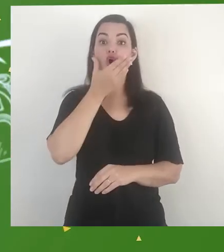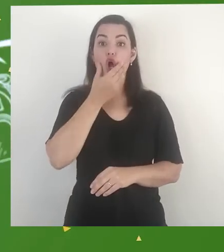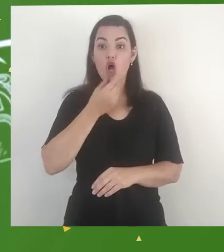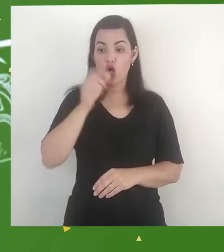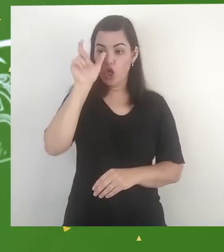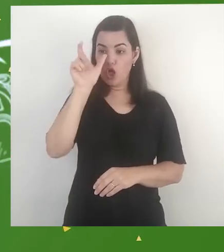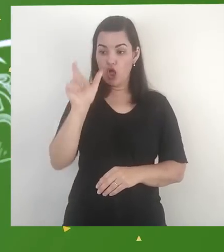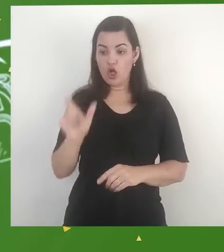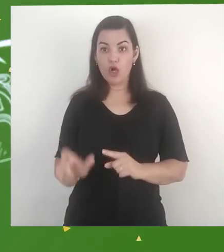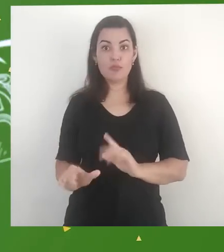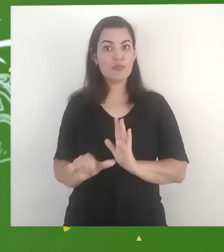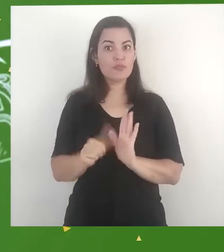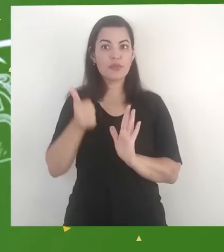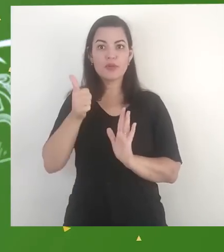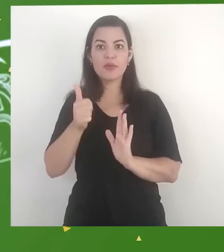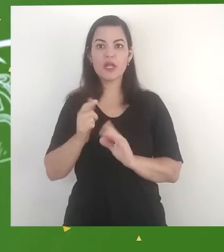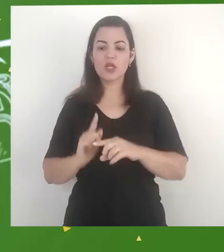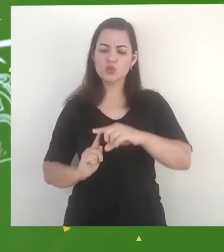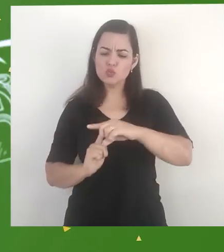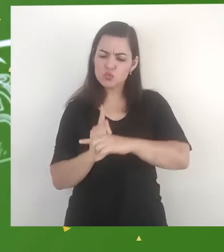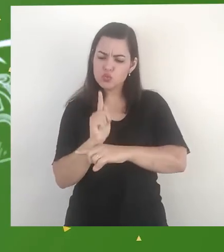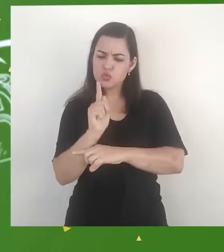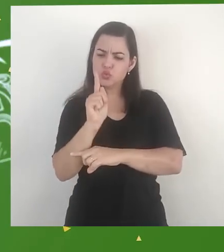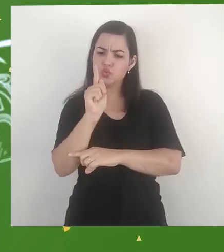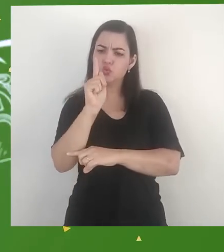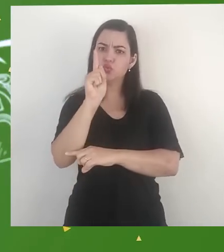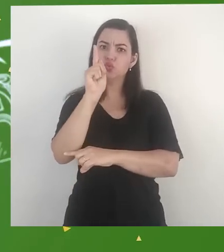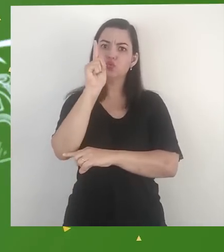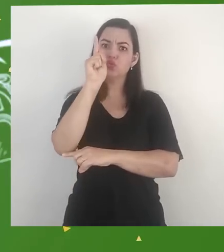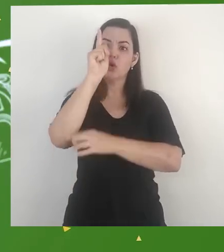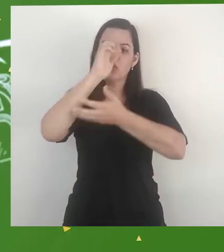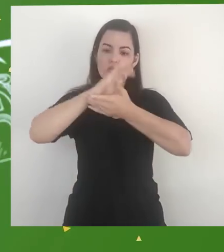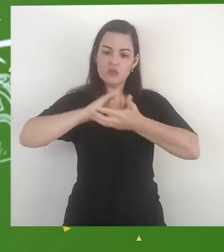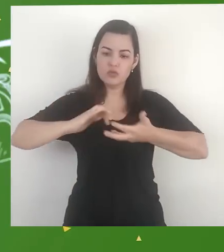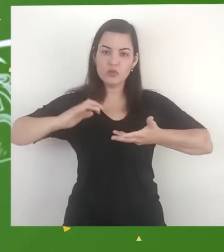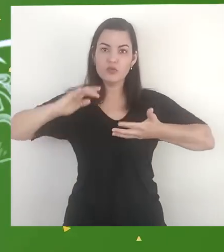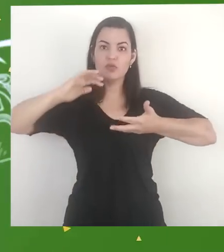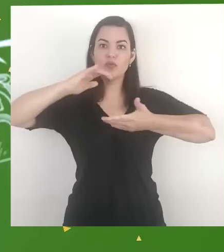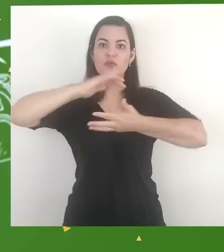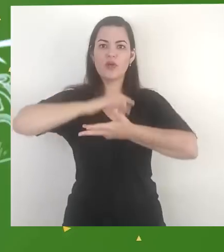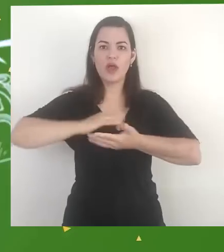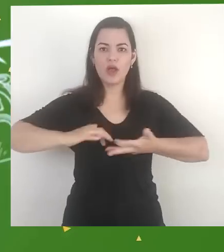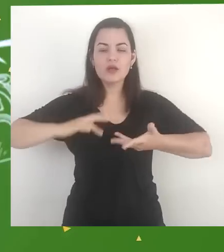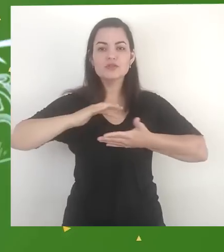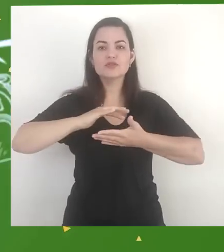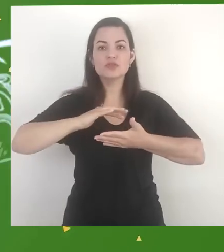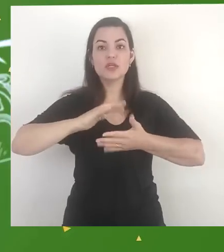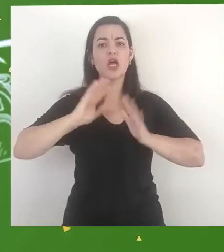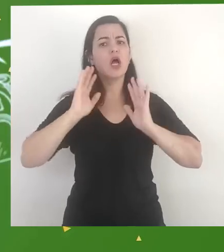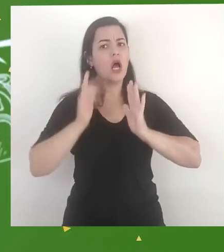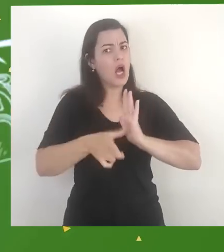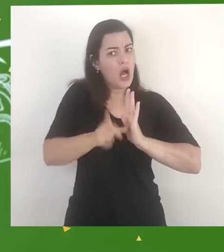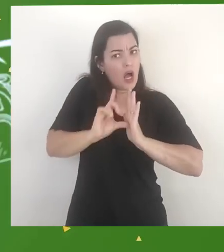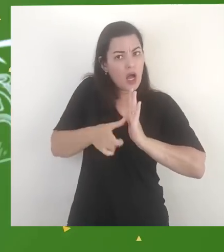primeiro ser humano a entrar no espaço, fizeram vários testes, vários equipamentos e tudo